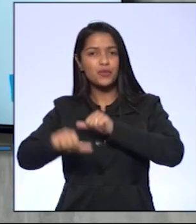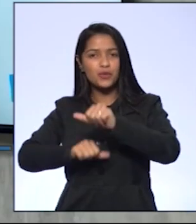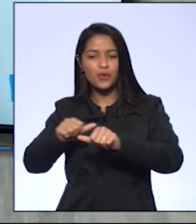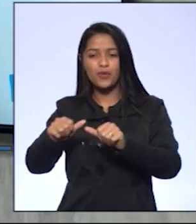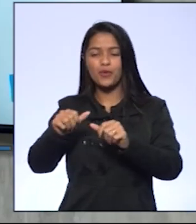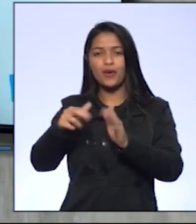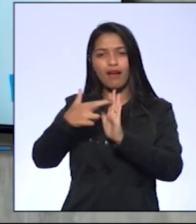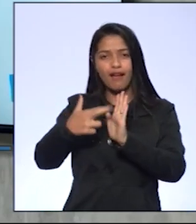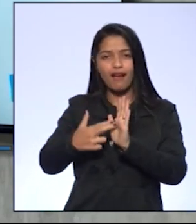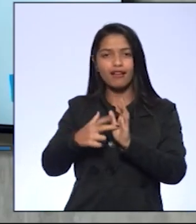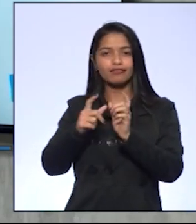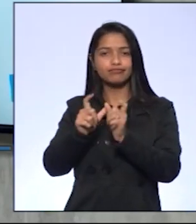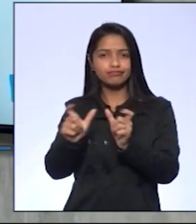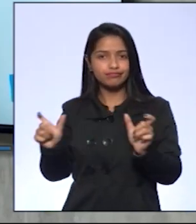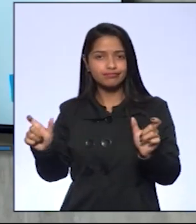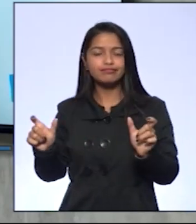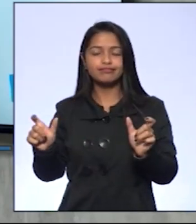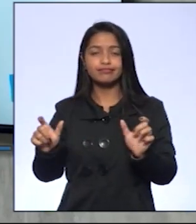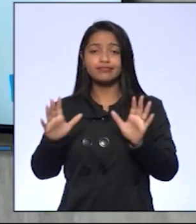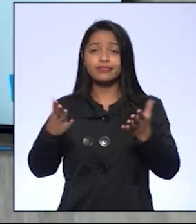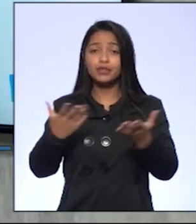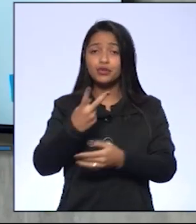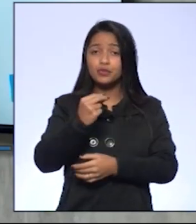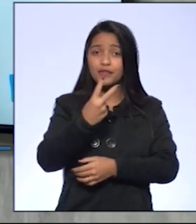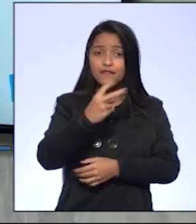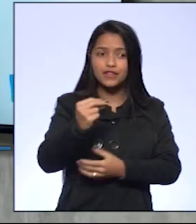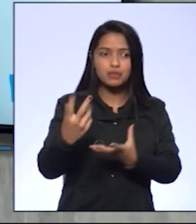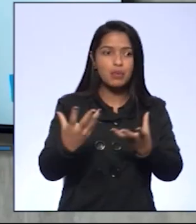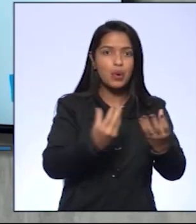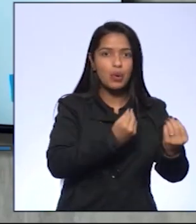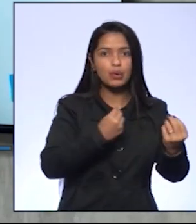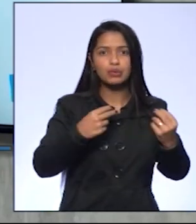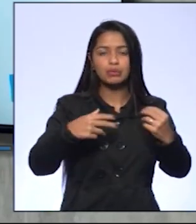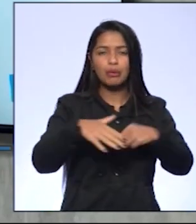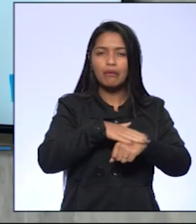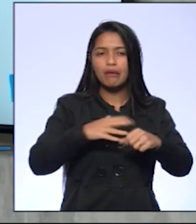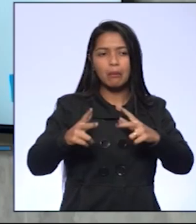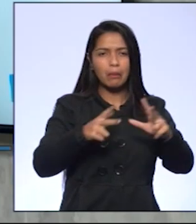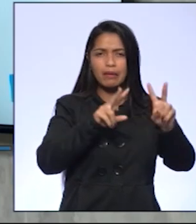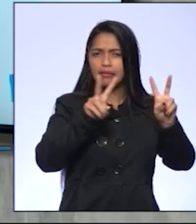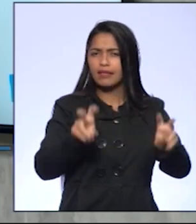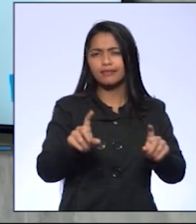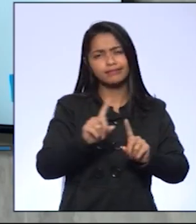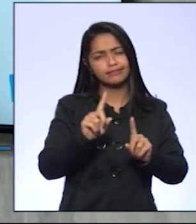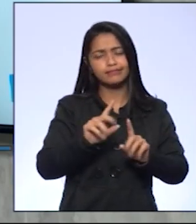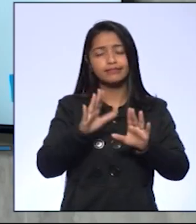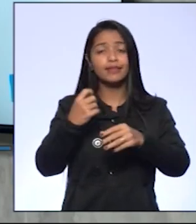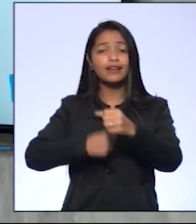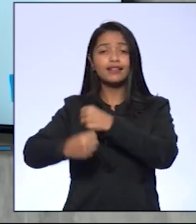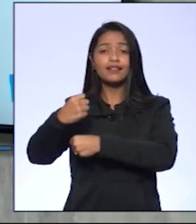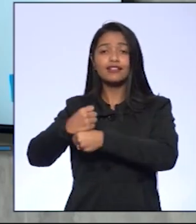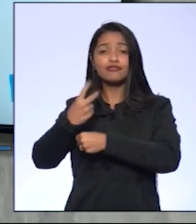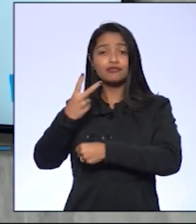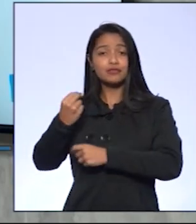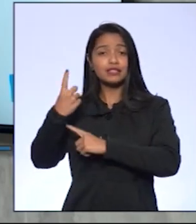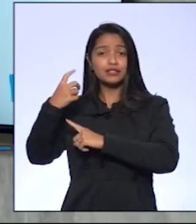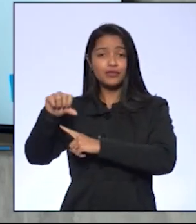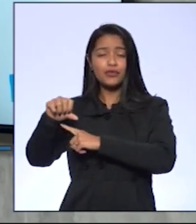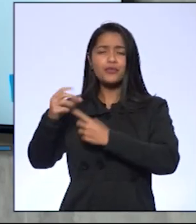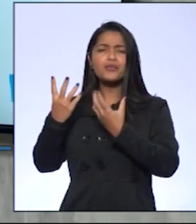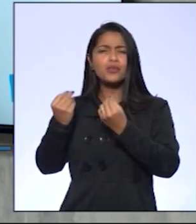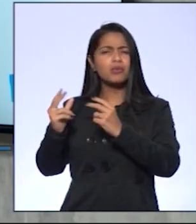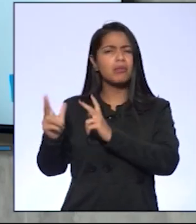ortográfica, até porque temos outros assuntos para falar, mas em 2019 se falou muito da reforma ortográfica, que mudou aí uma parte